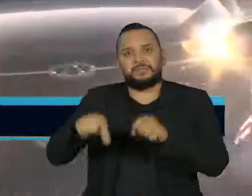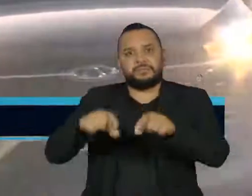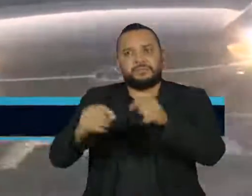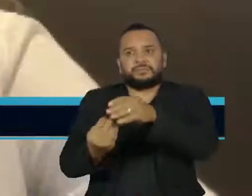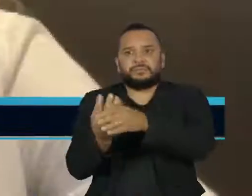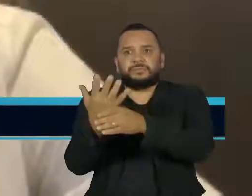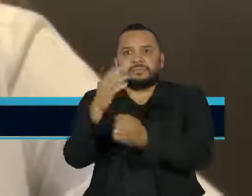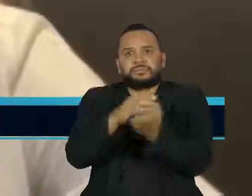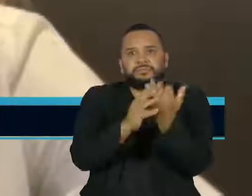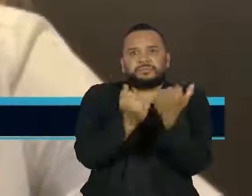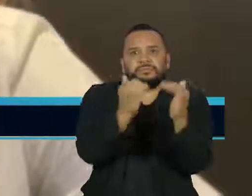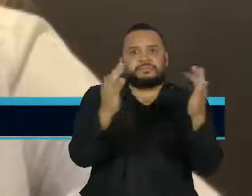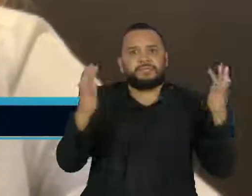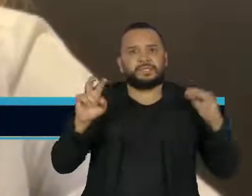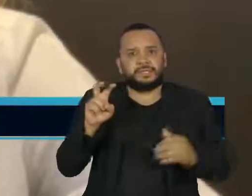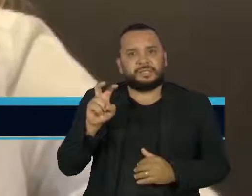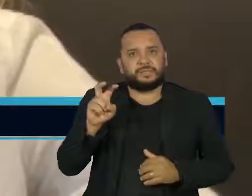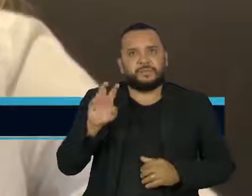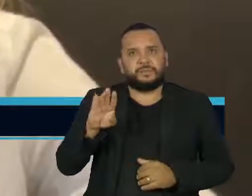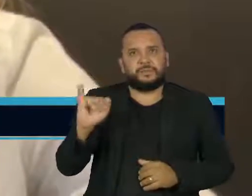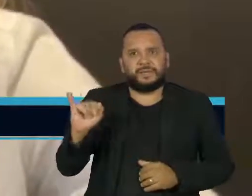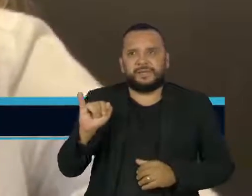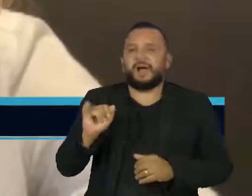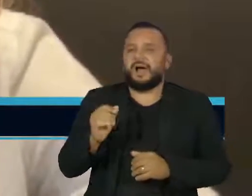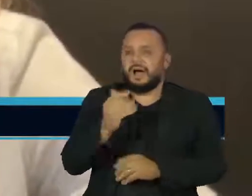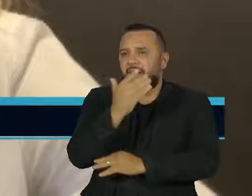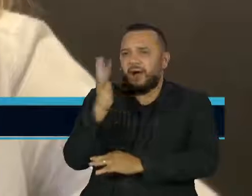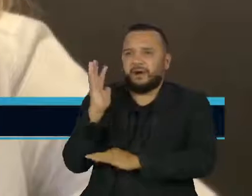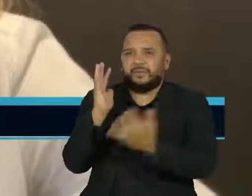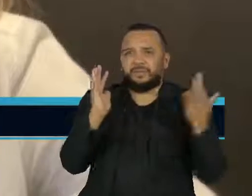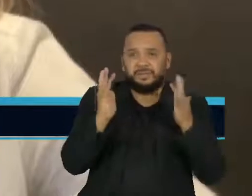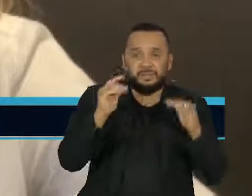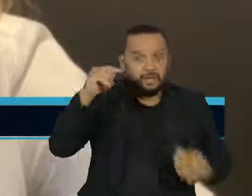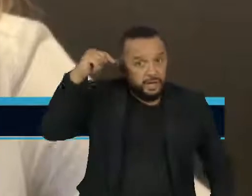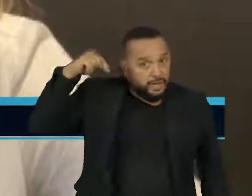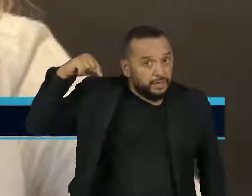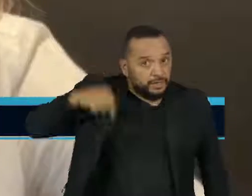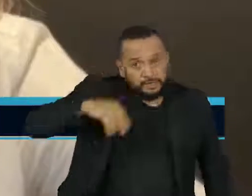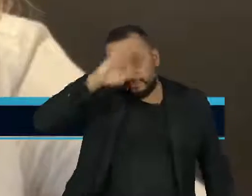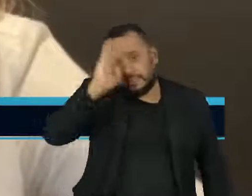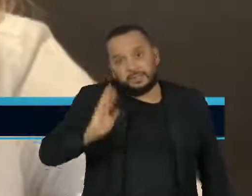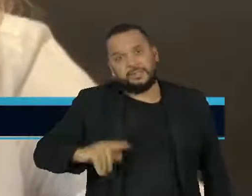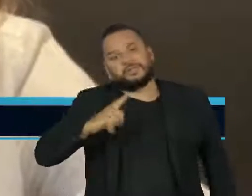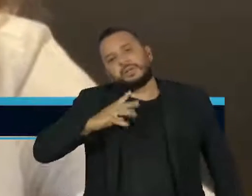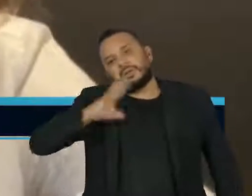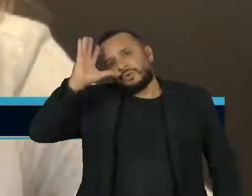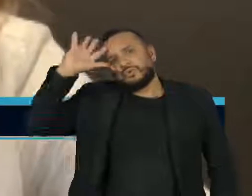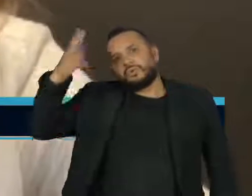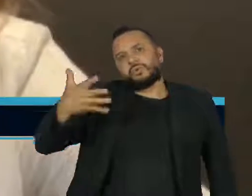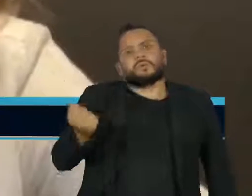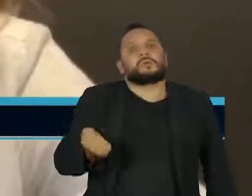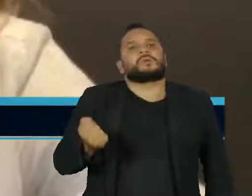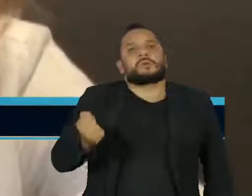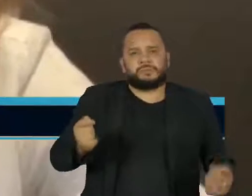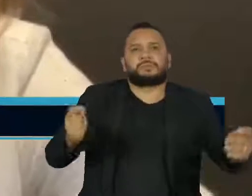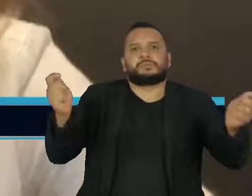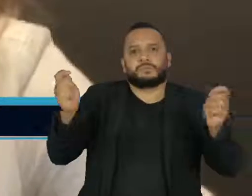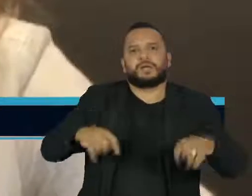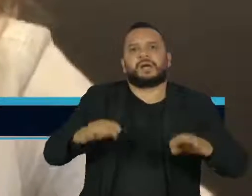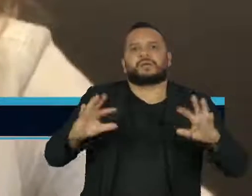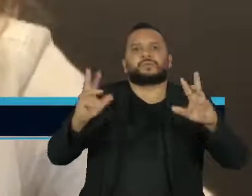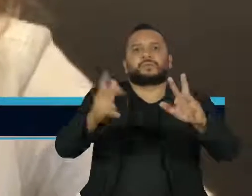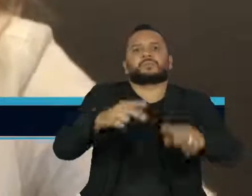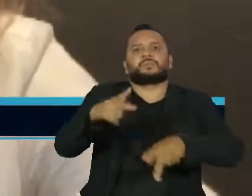de árvores. Nós temos aqui no Brasil uma solução em termos de transporte que está disponível para todos